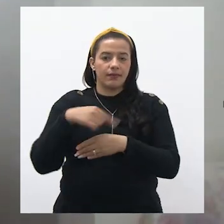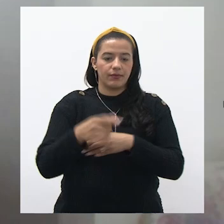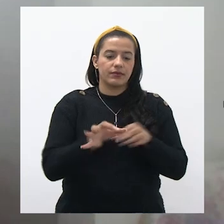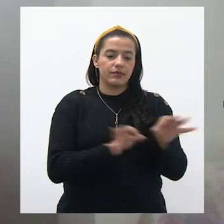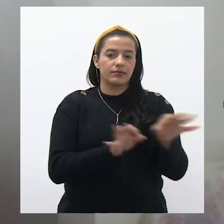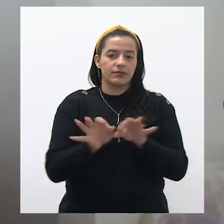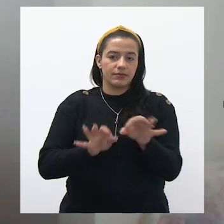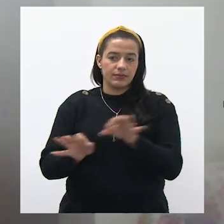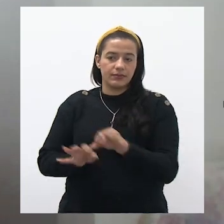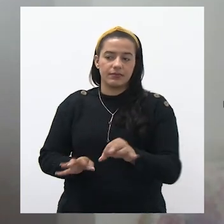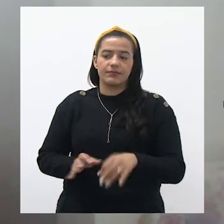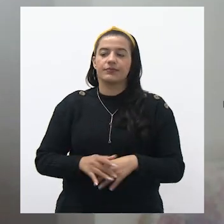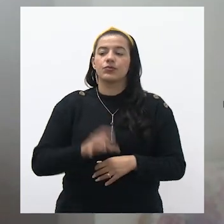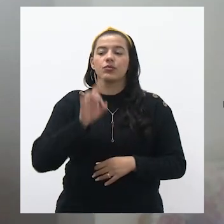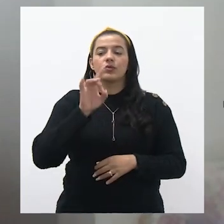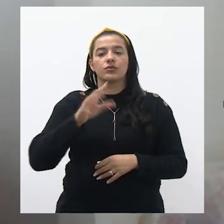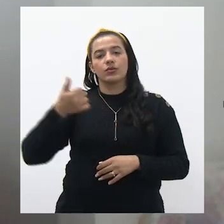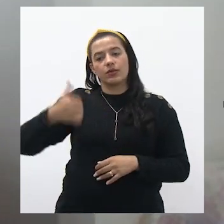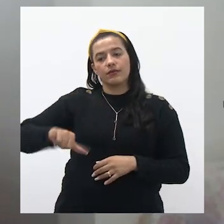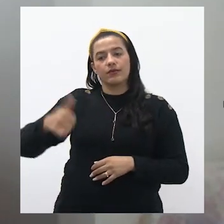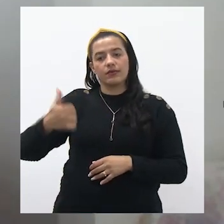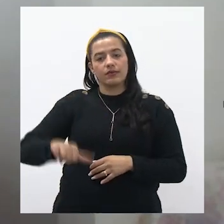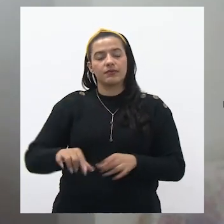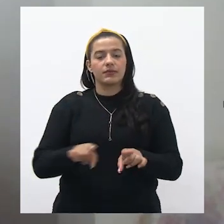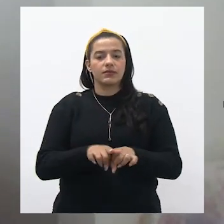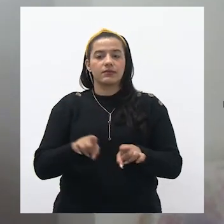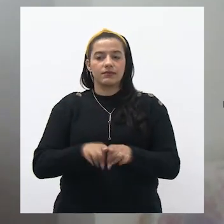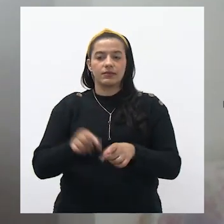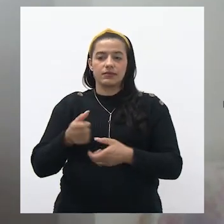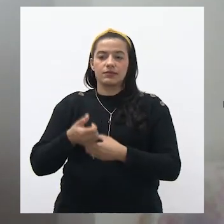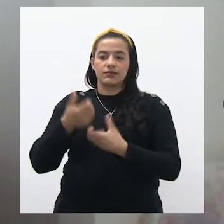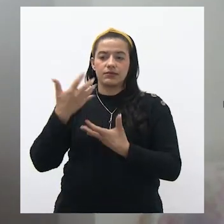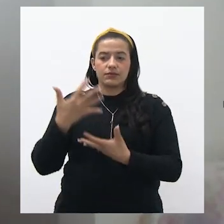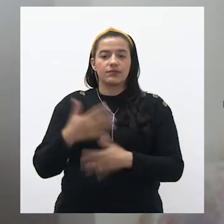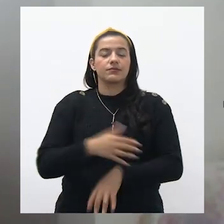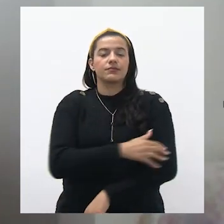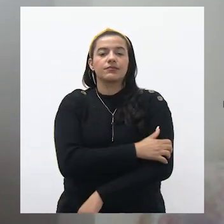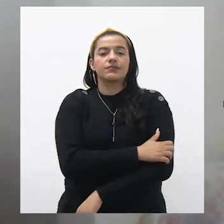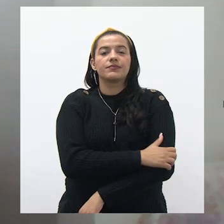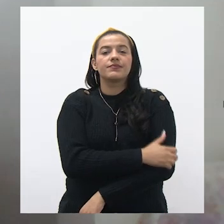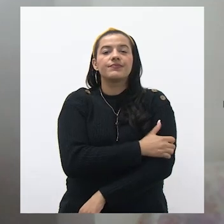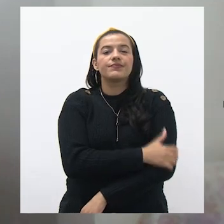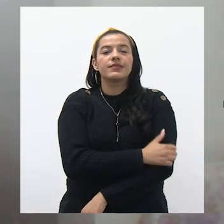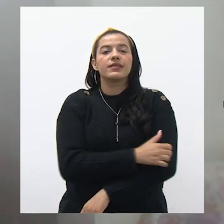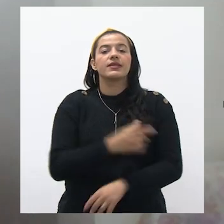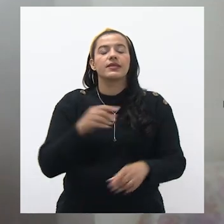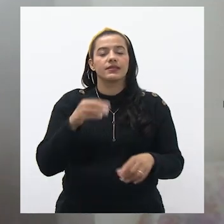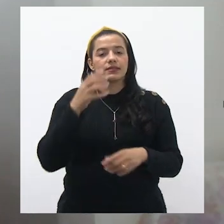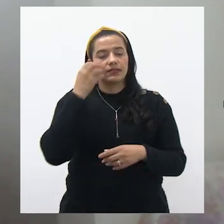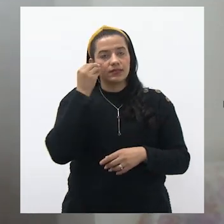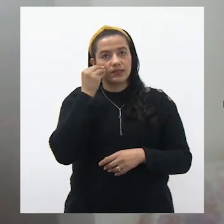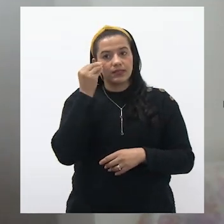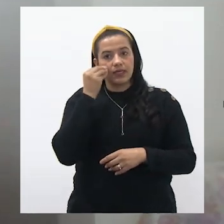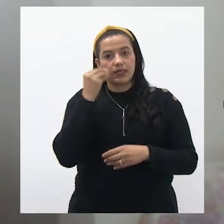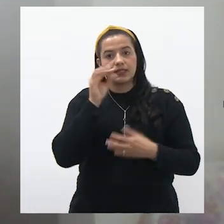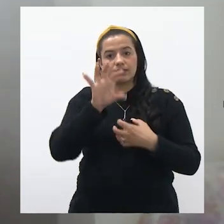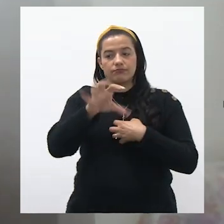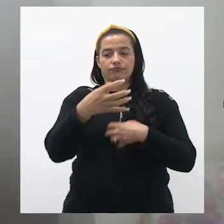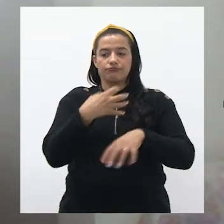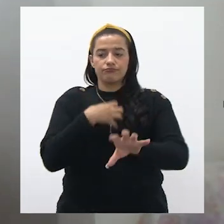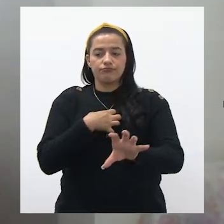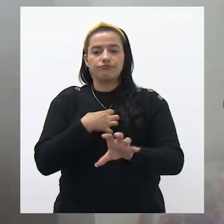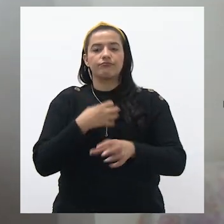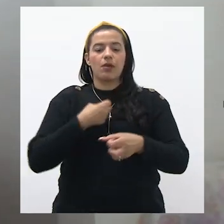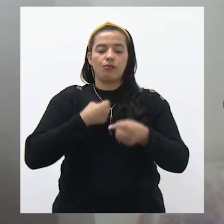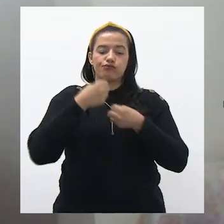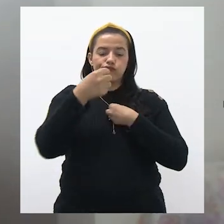para a gente, tá bom? Não só na avaliação, mas também no chat. E assim, a gente procura ser muito empático ao fazer essa leitura, se colocando